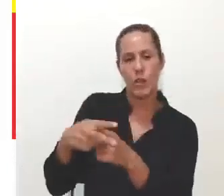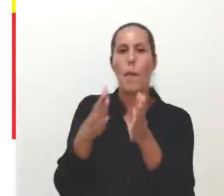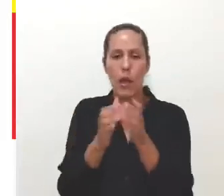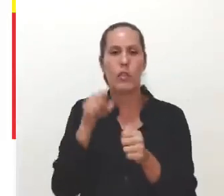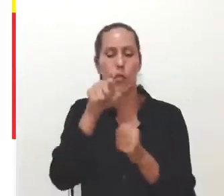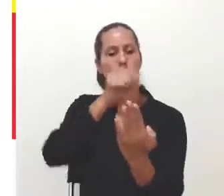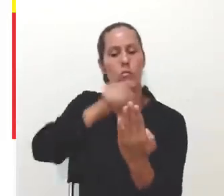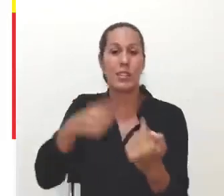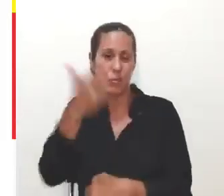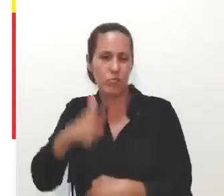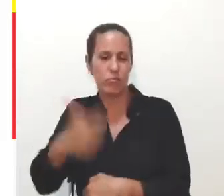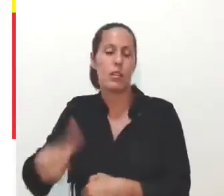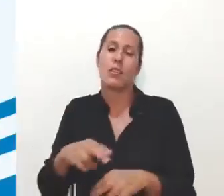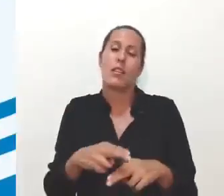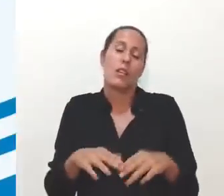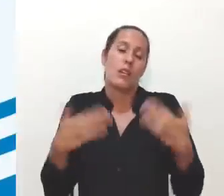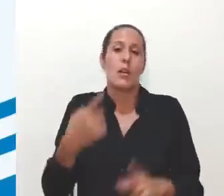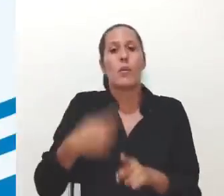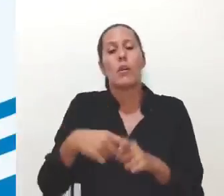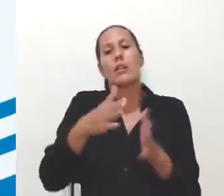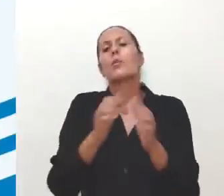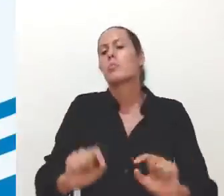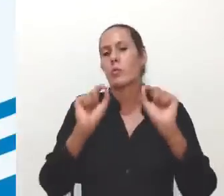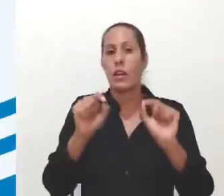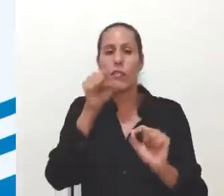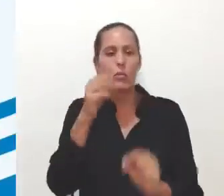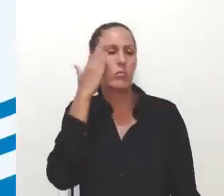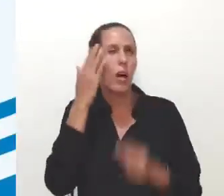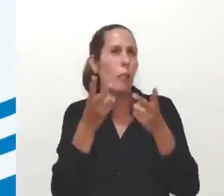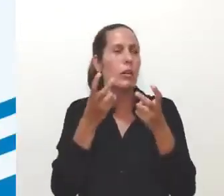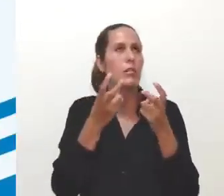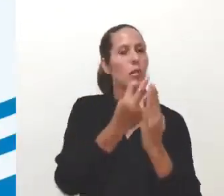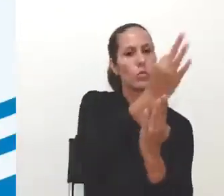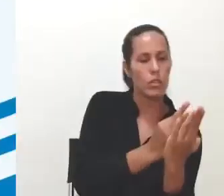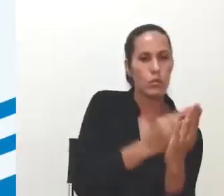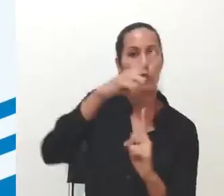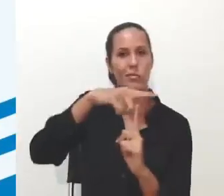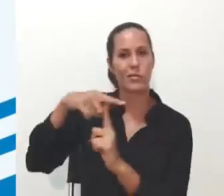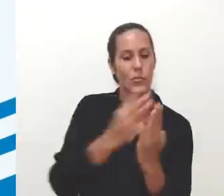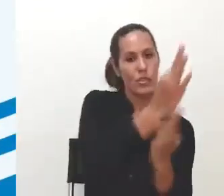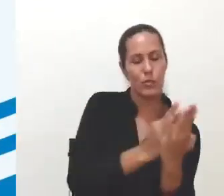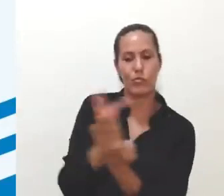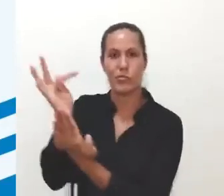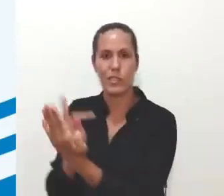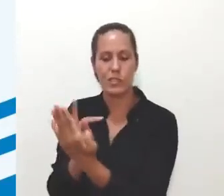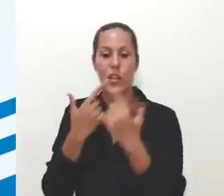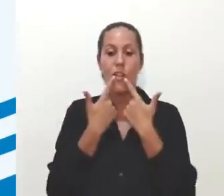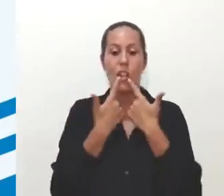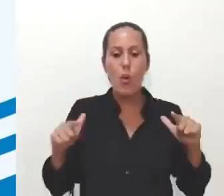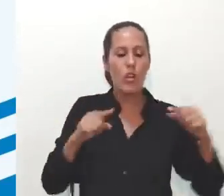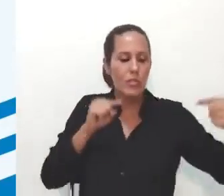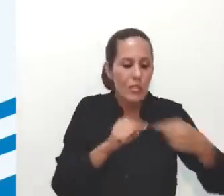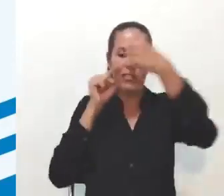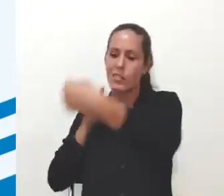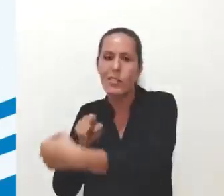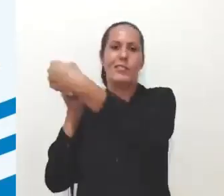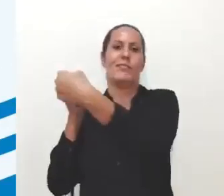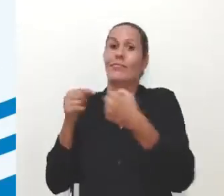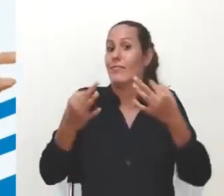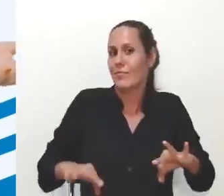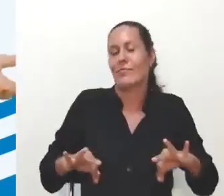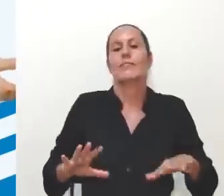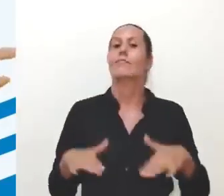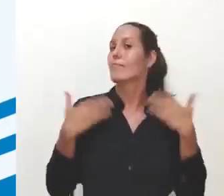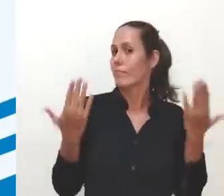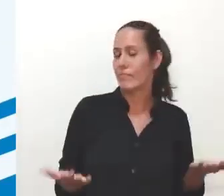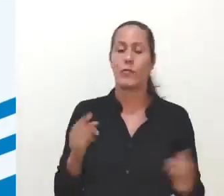você de lavar os pratos. Então, quando seus professores corrigem os seus textos e pedem para você reescrever,